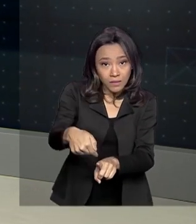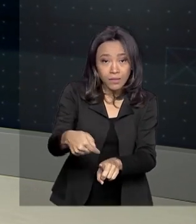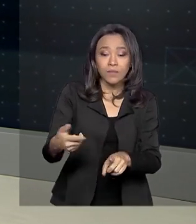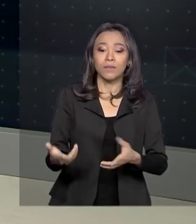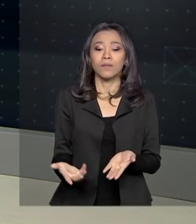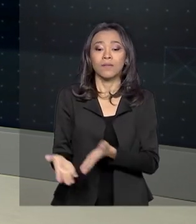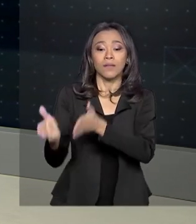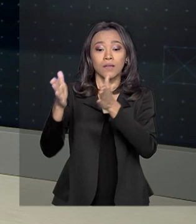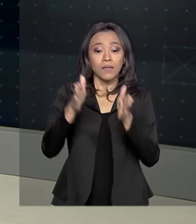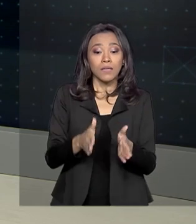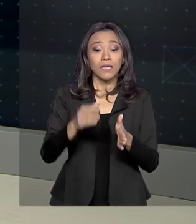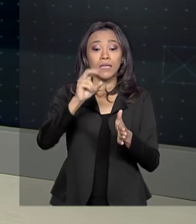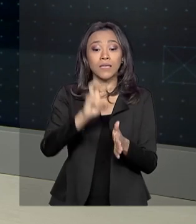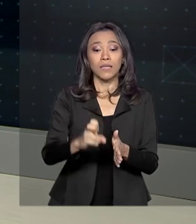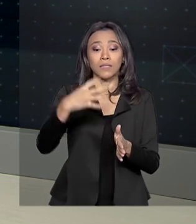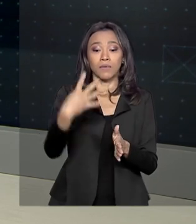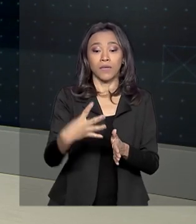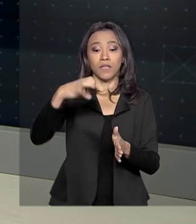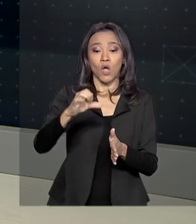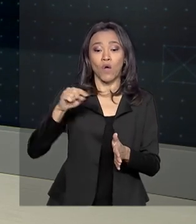são